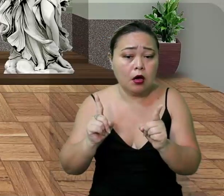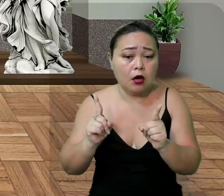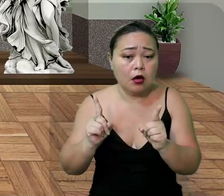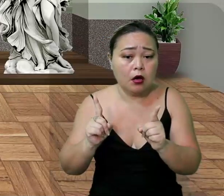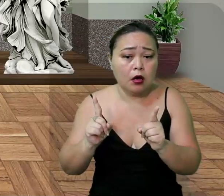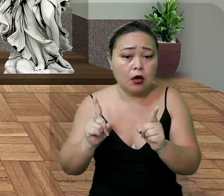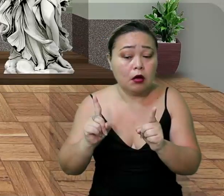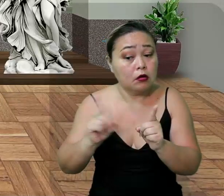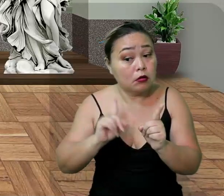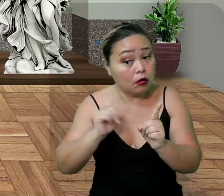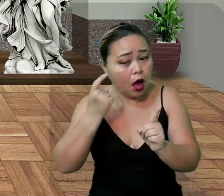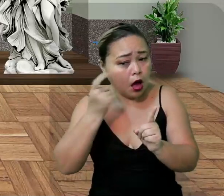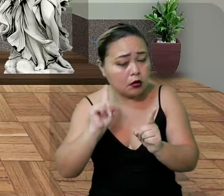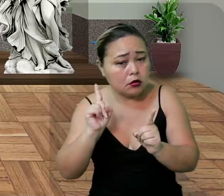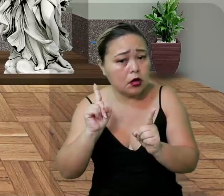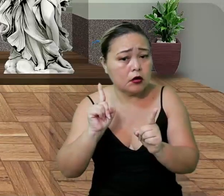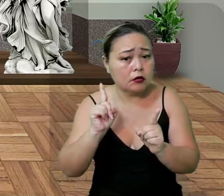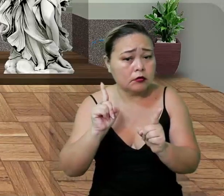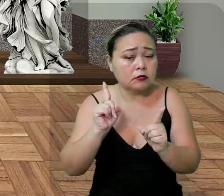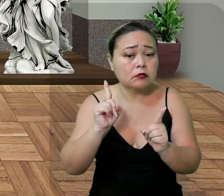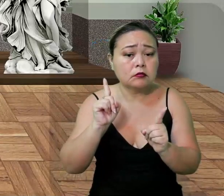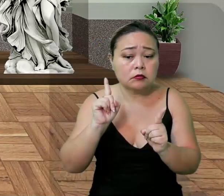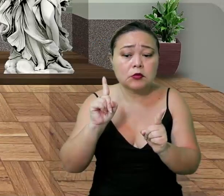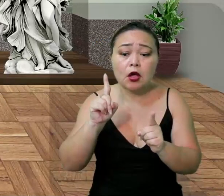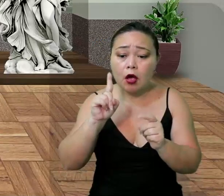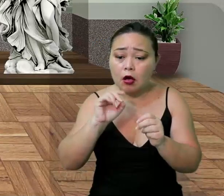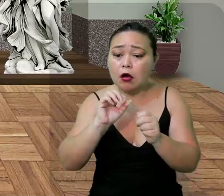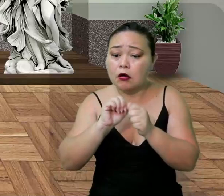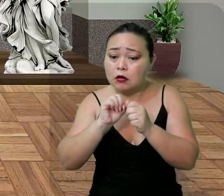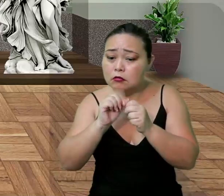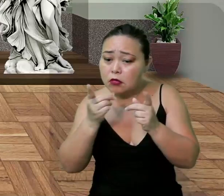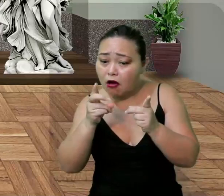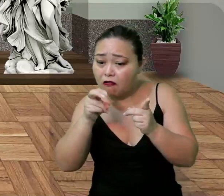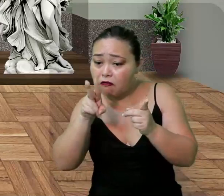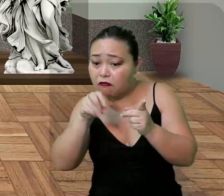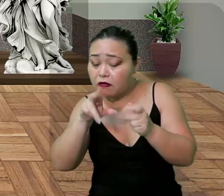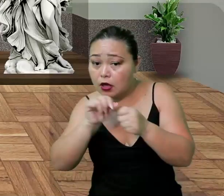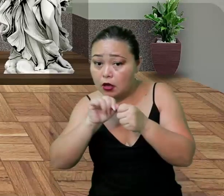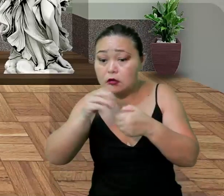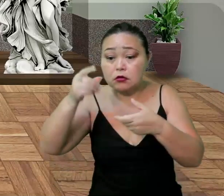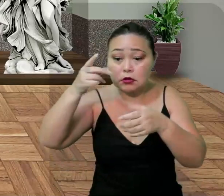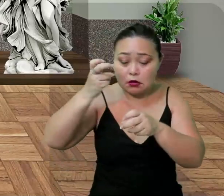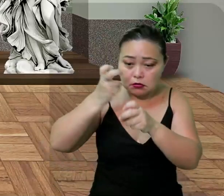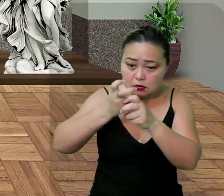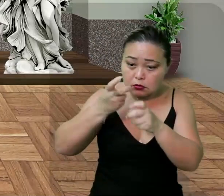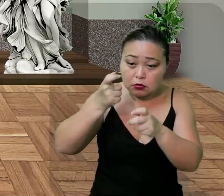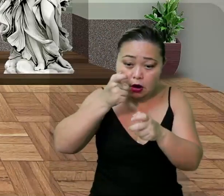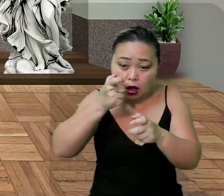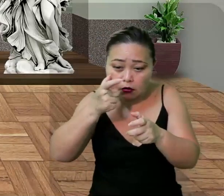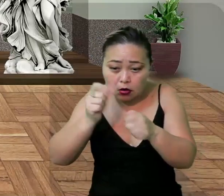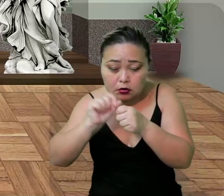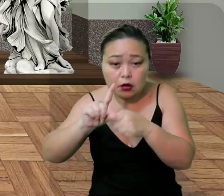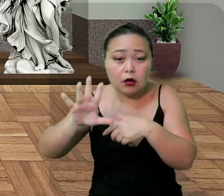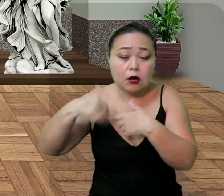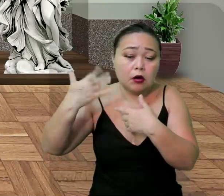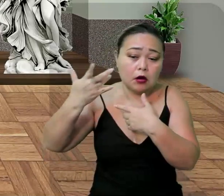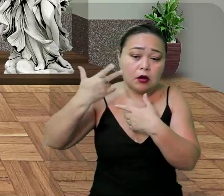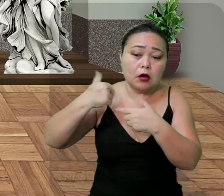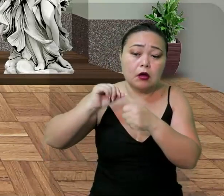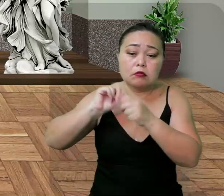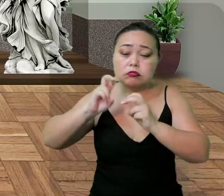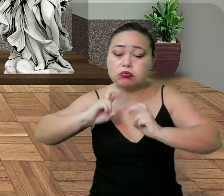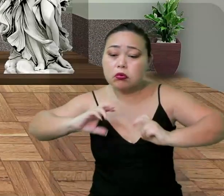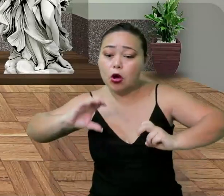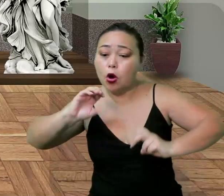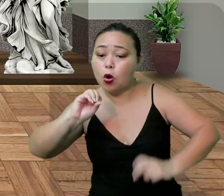Não foi descartada a ideia que o vírus foi criado em laboratório, isso não existe. Né? Na última vez que a OMS se